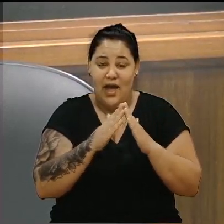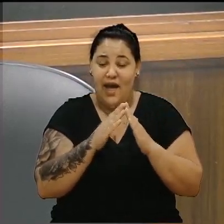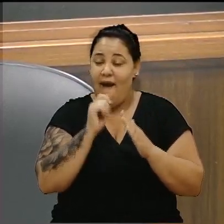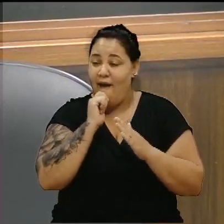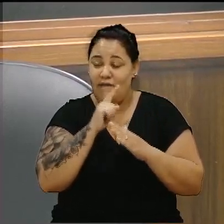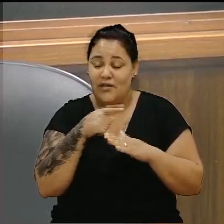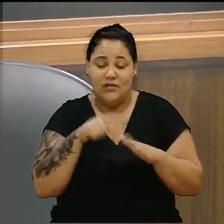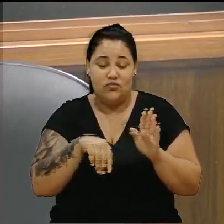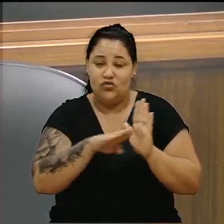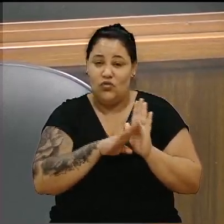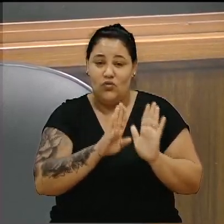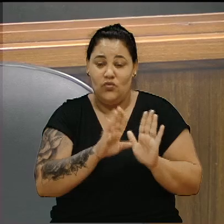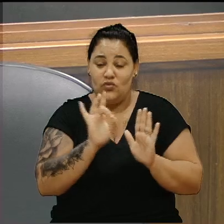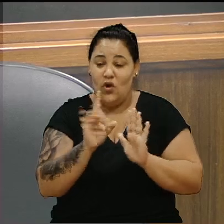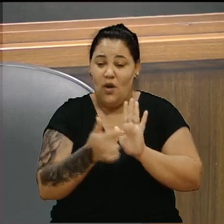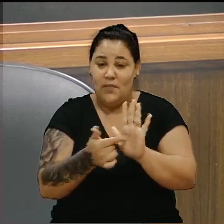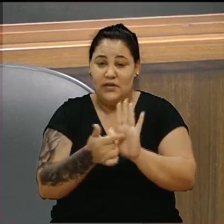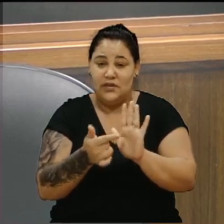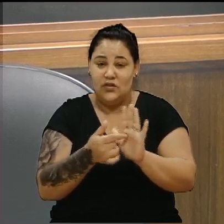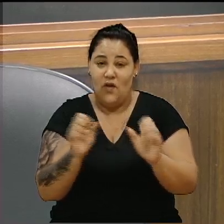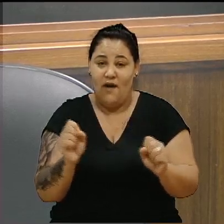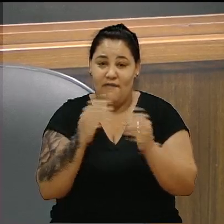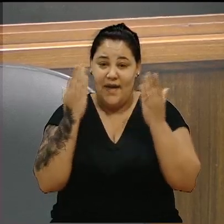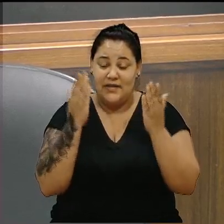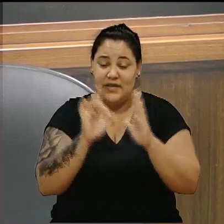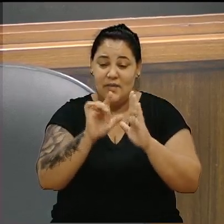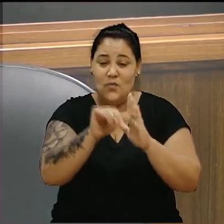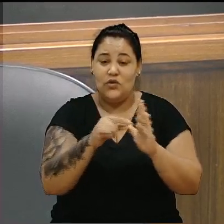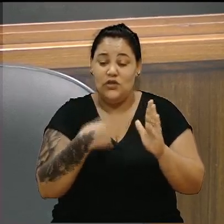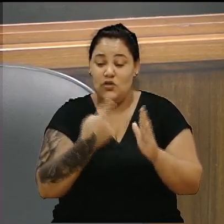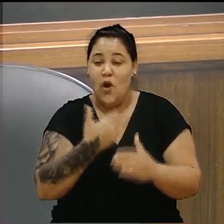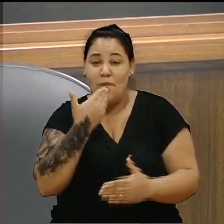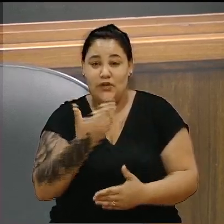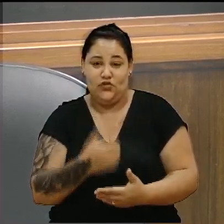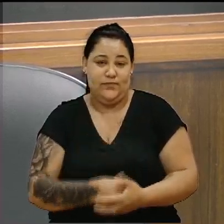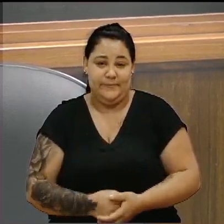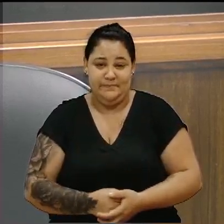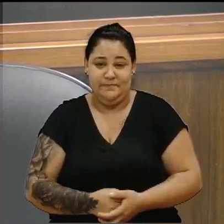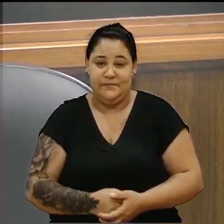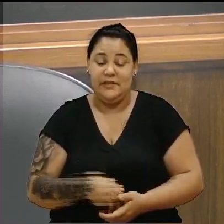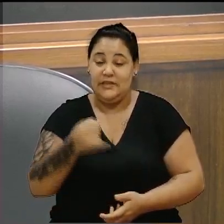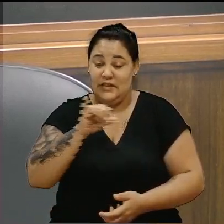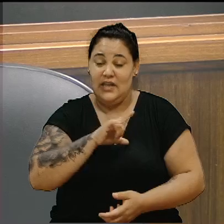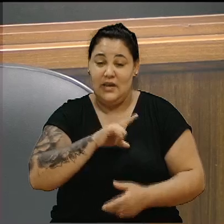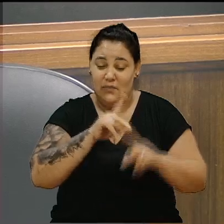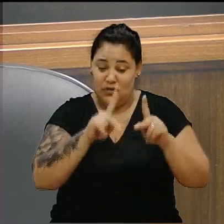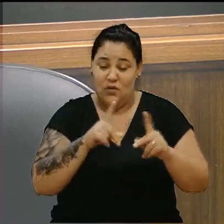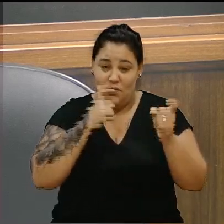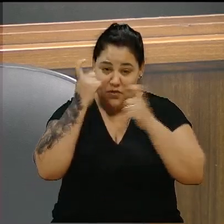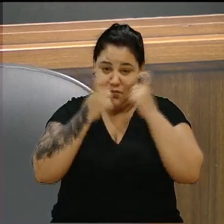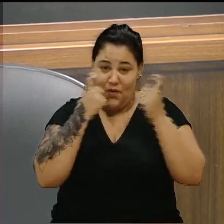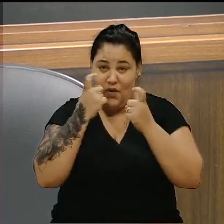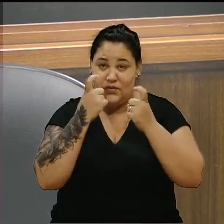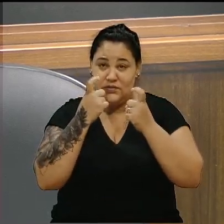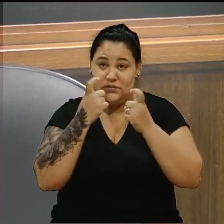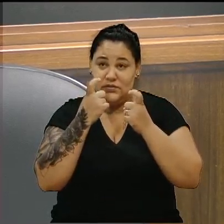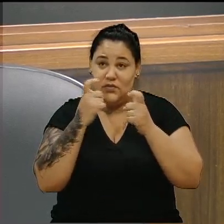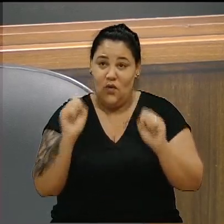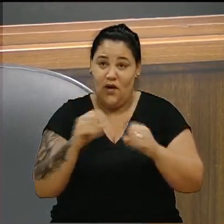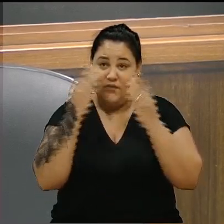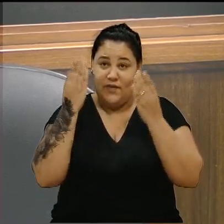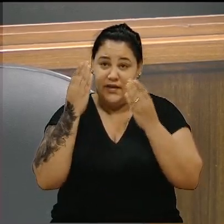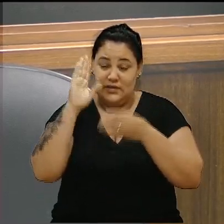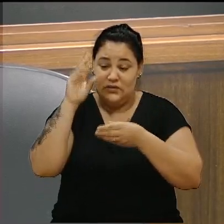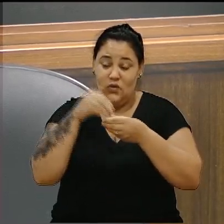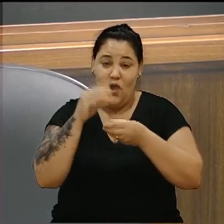aqui, só veio apresentar a Festa das Colheitas depois que nós solicitamos. Então, se tem gente preocupada com a Festa das Colheitas, é nós.